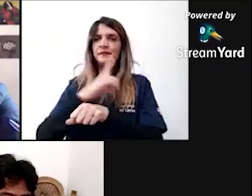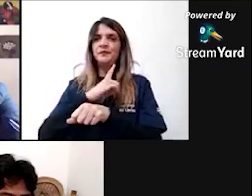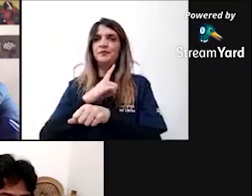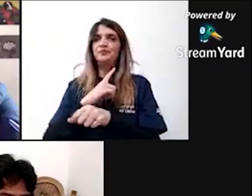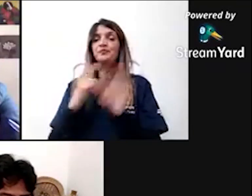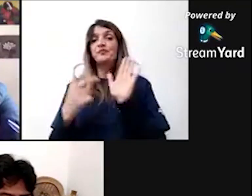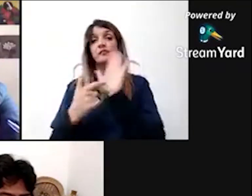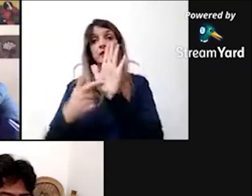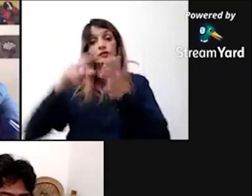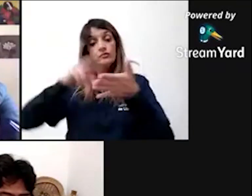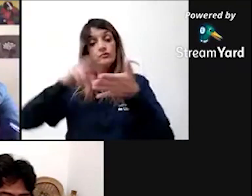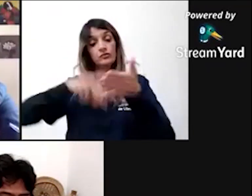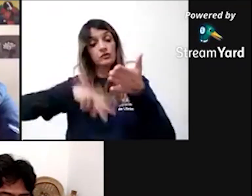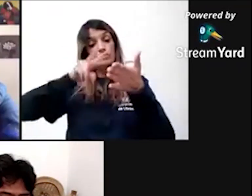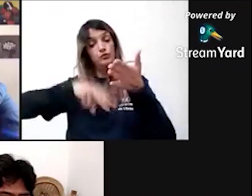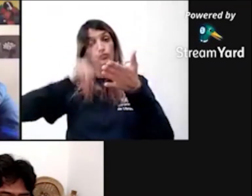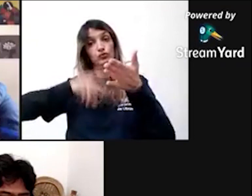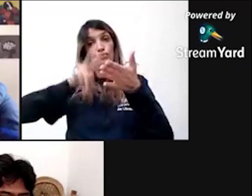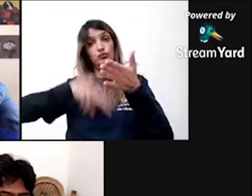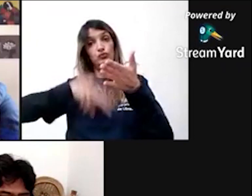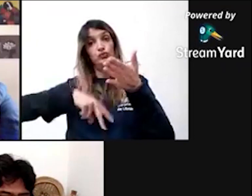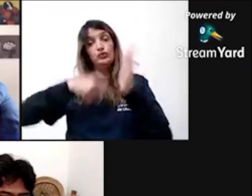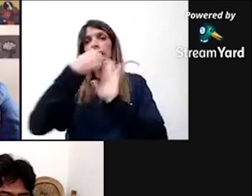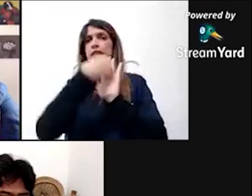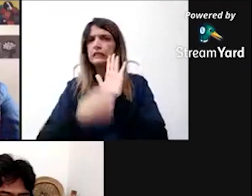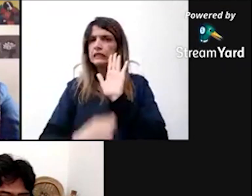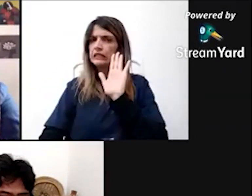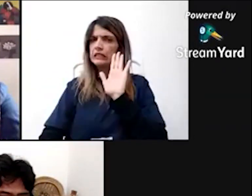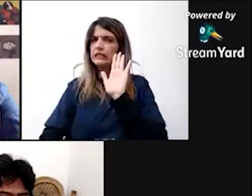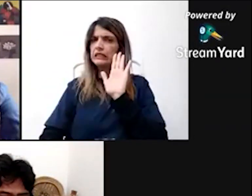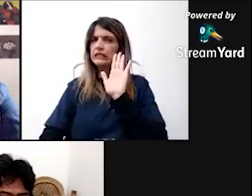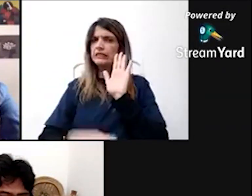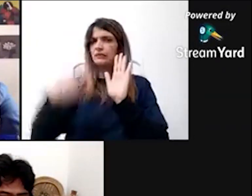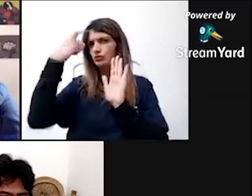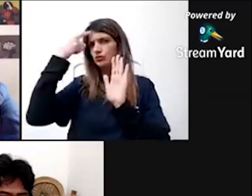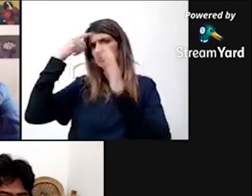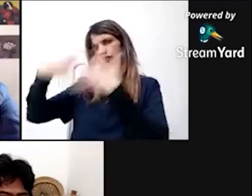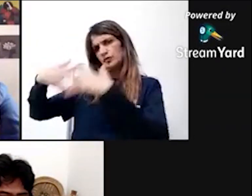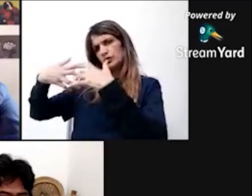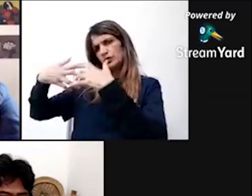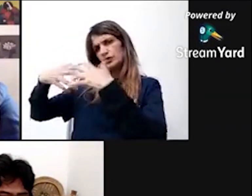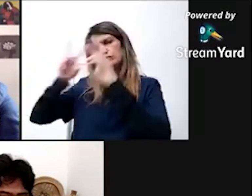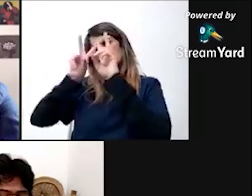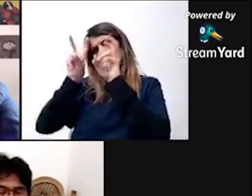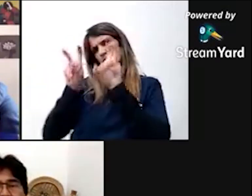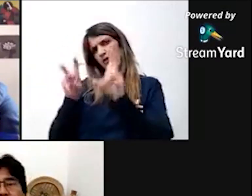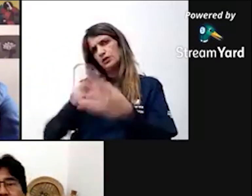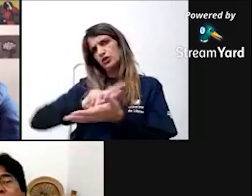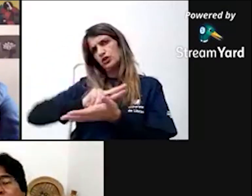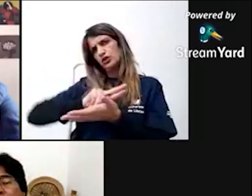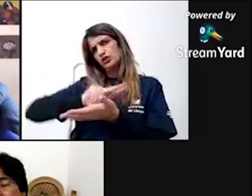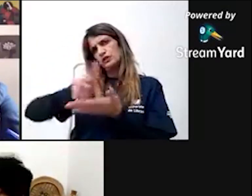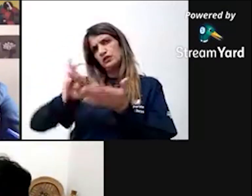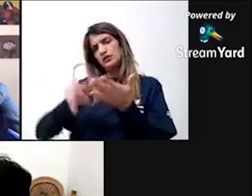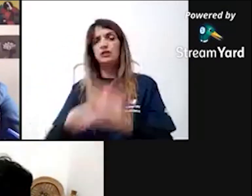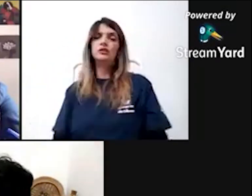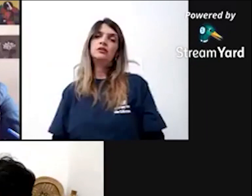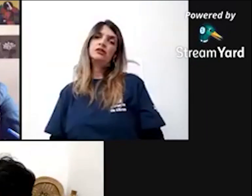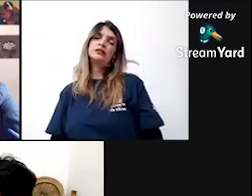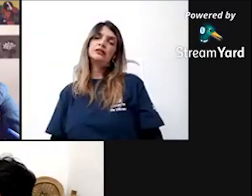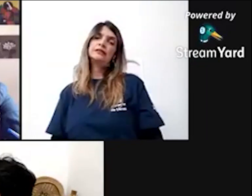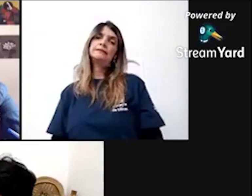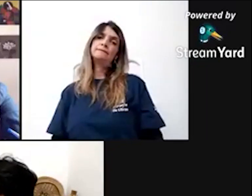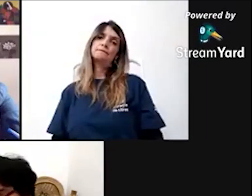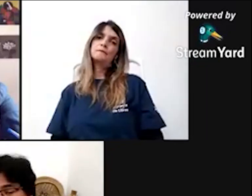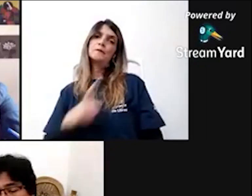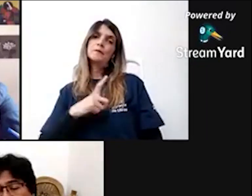indicações de leitura, tem leitura de textos, tem reflexões temáticas, que podem complementar um pouco tudo isso, tem